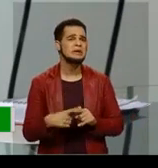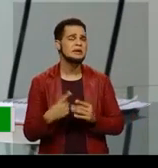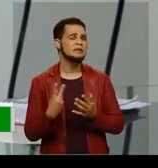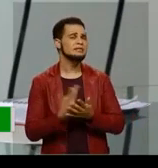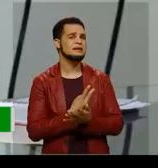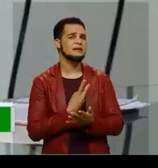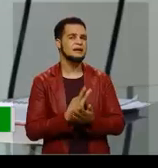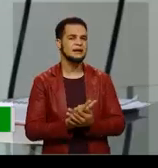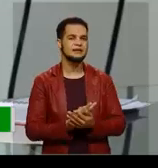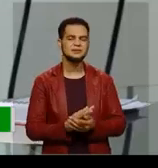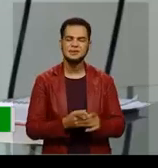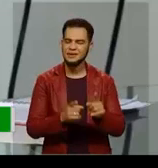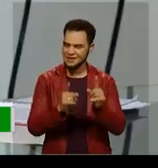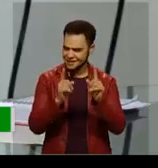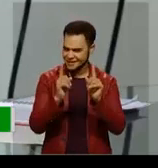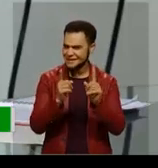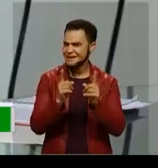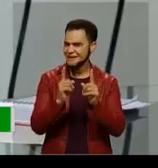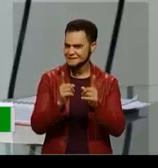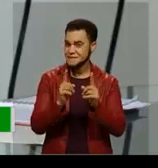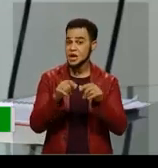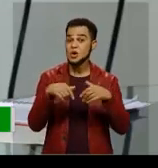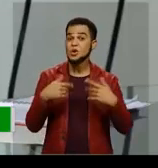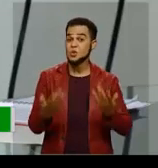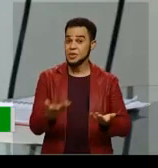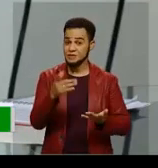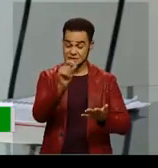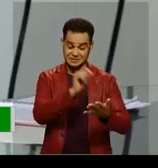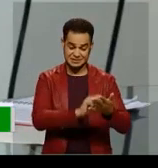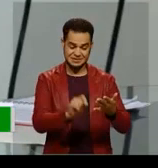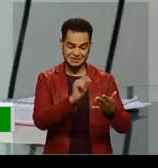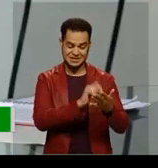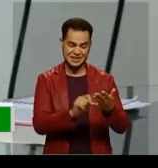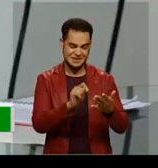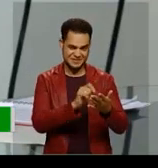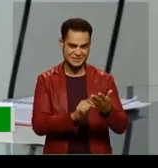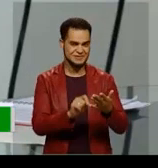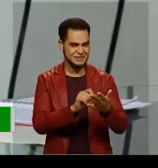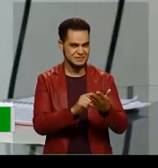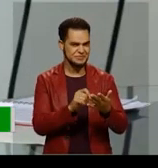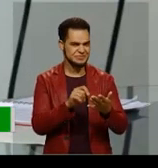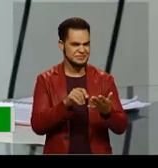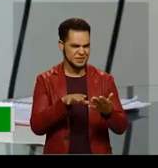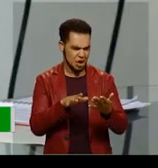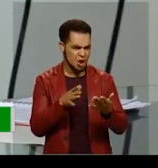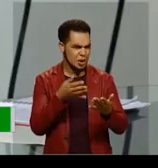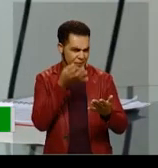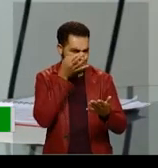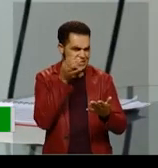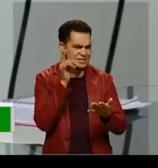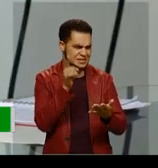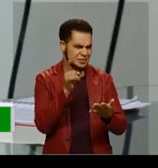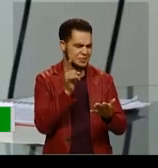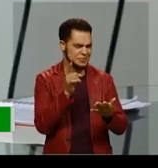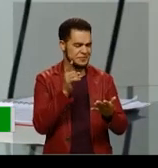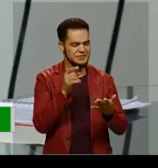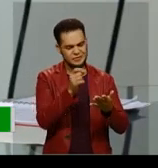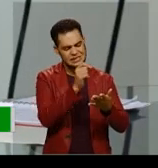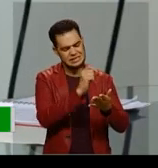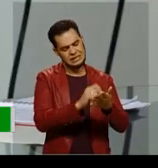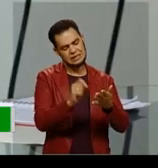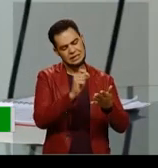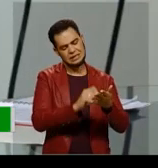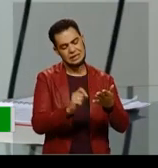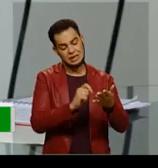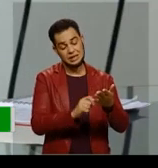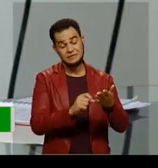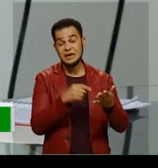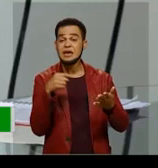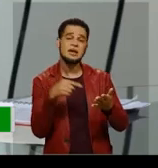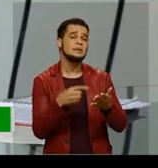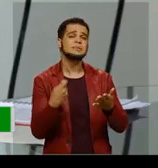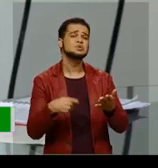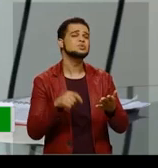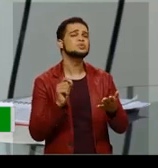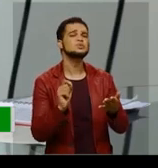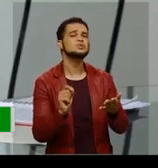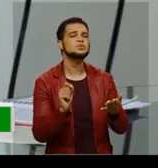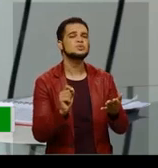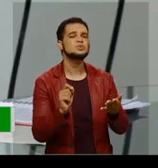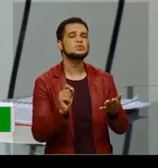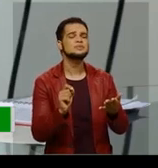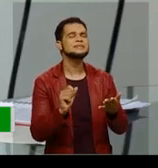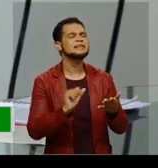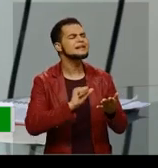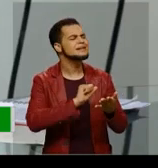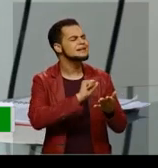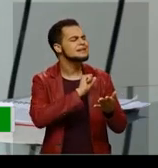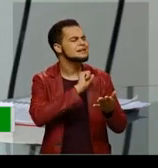vai escrever, quando você vai passar uma mensagem, ela tem que ser clara e objetiva.